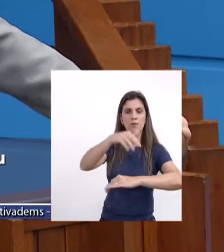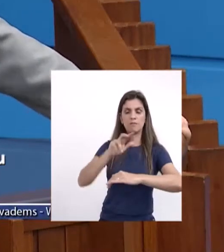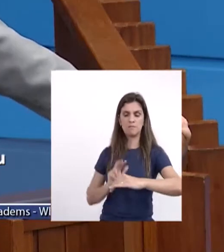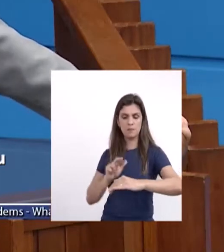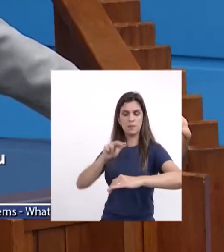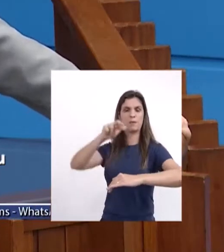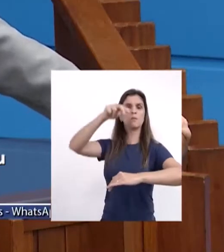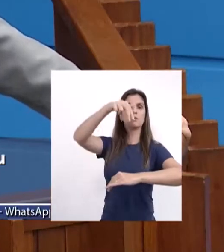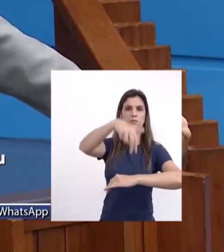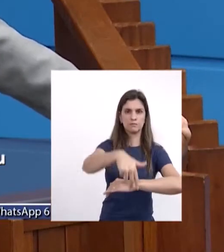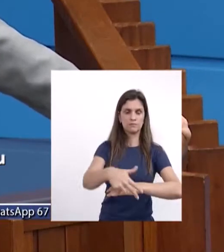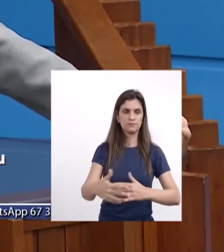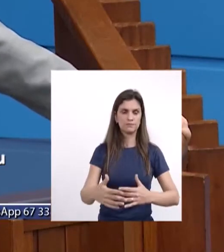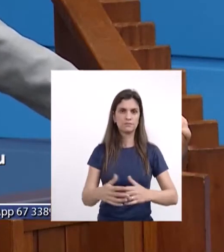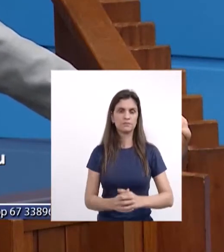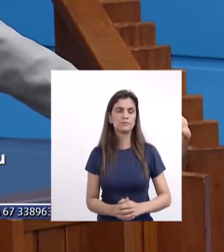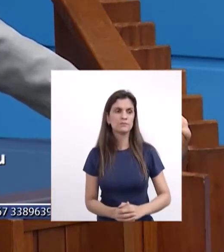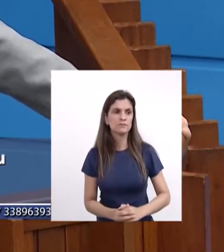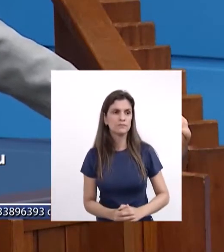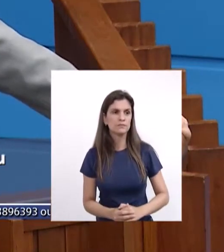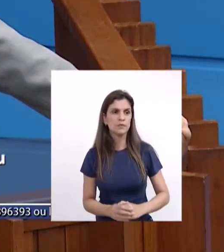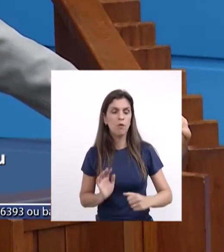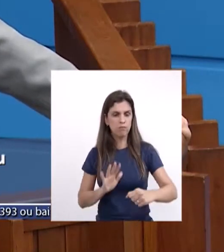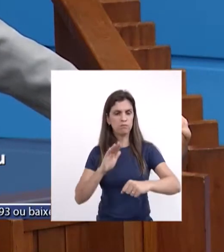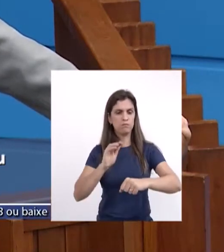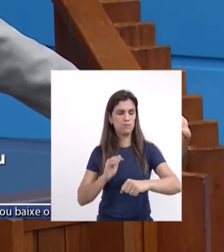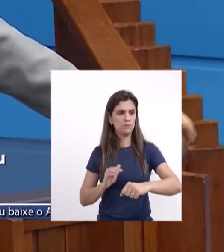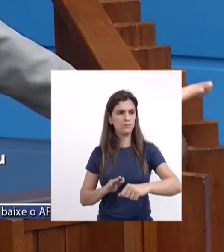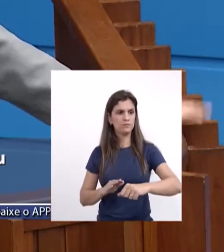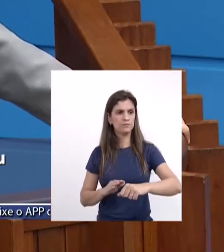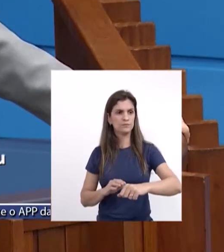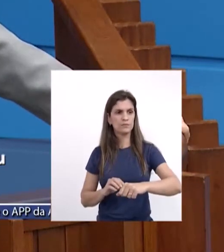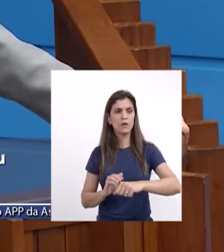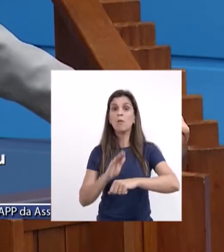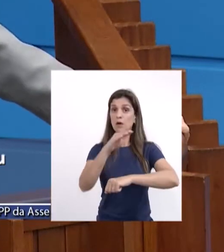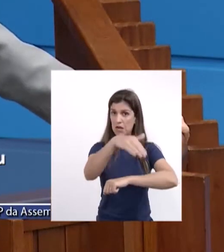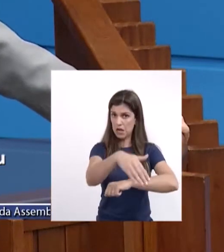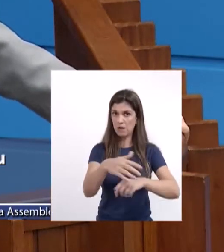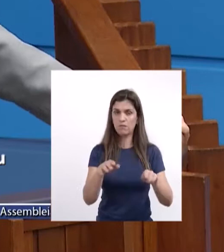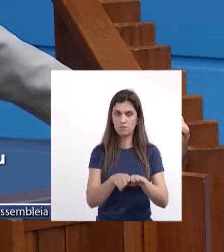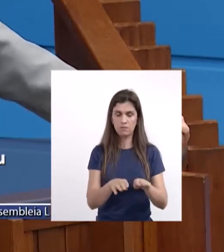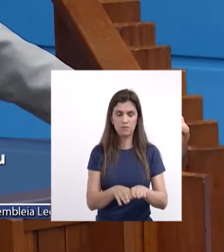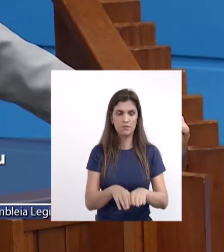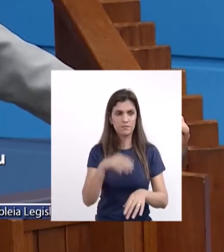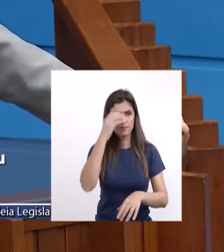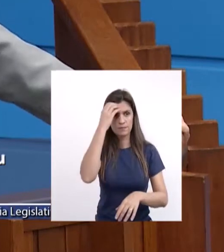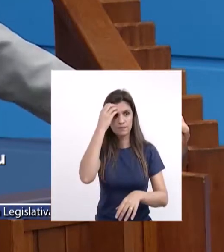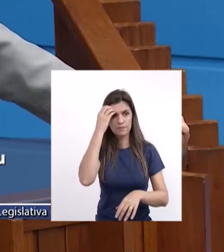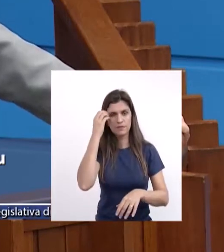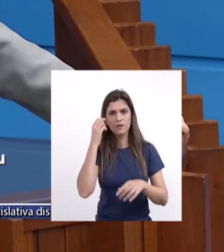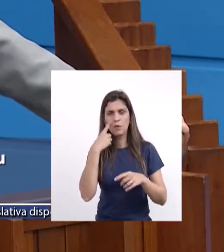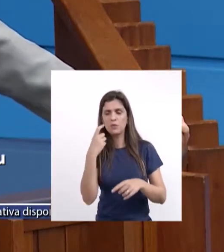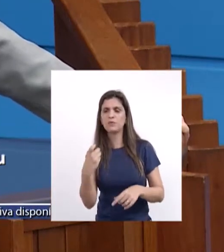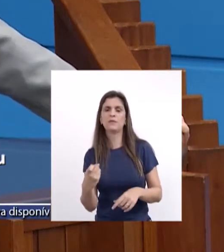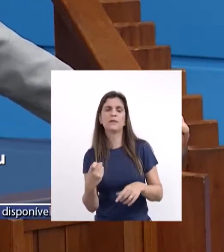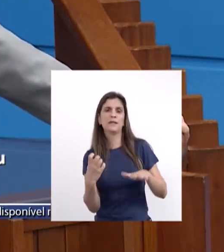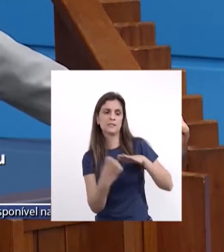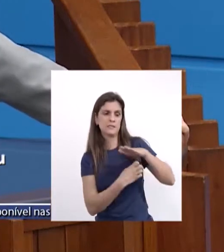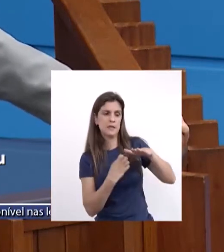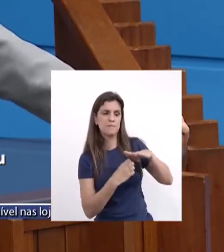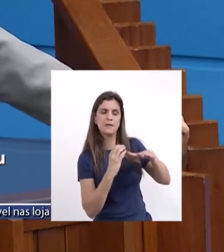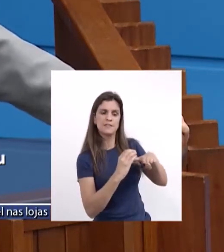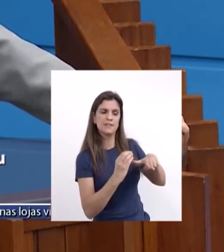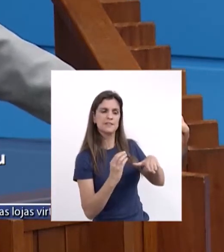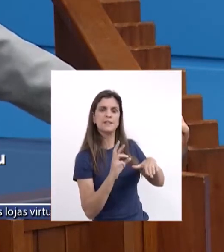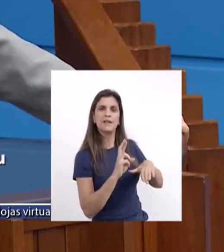se percebe, meu caro deputado professor Rinaldo, que interessa a CCR-MS Vias